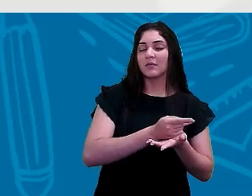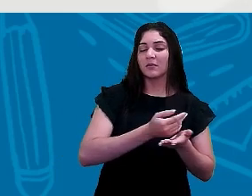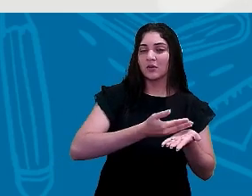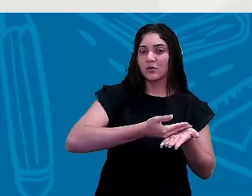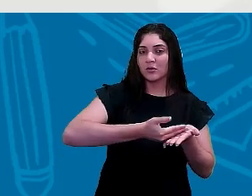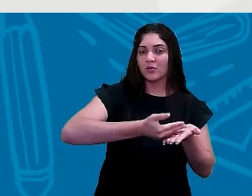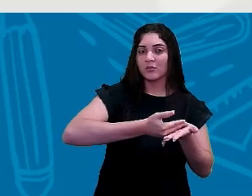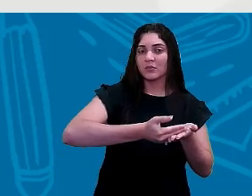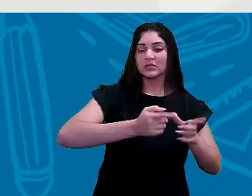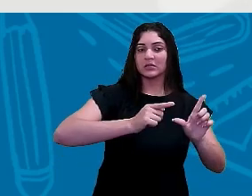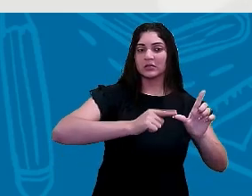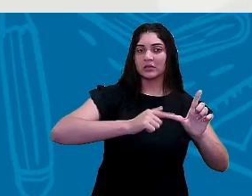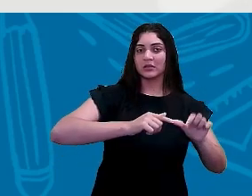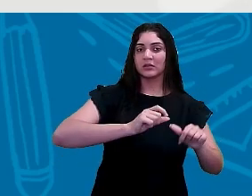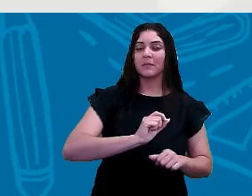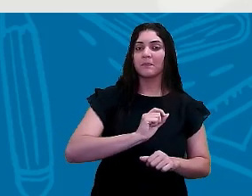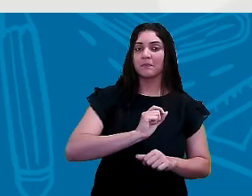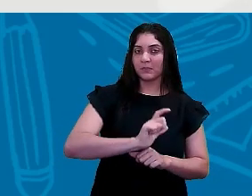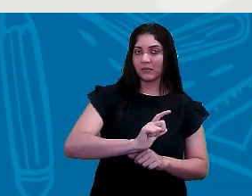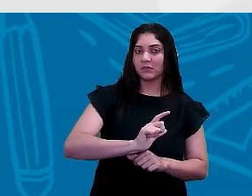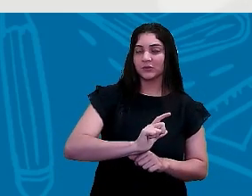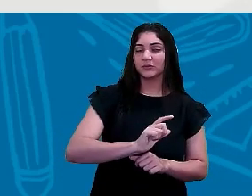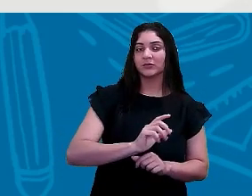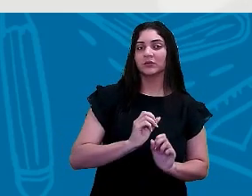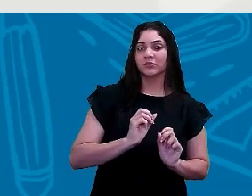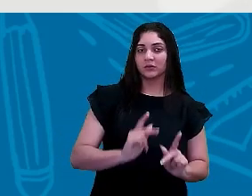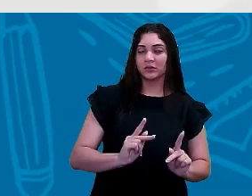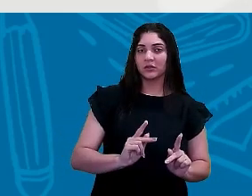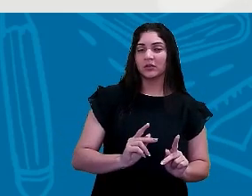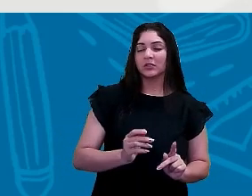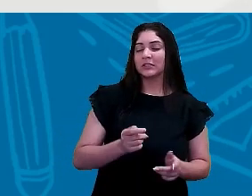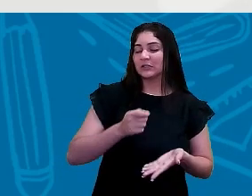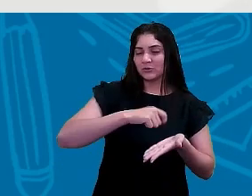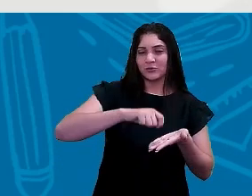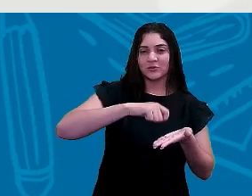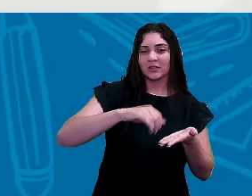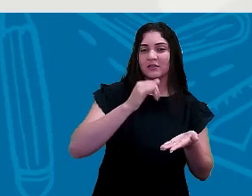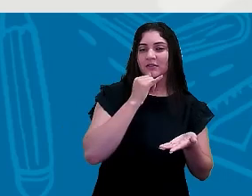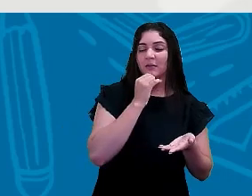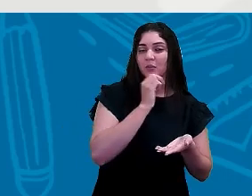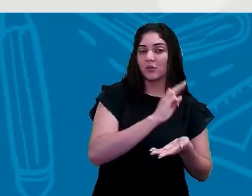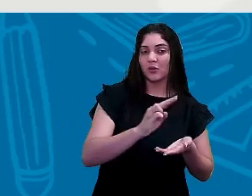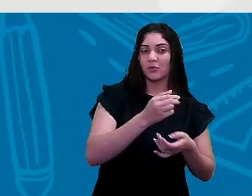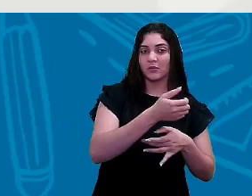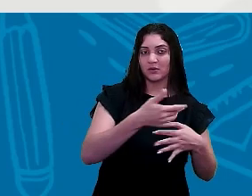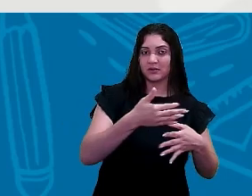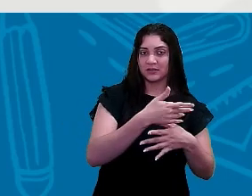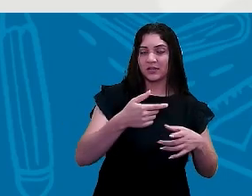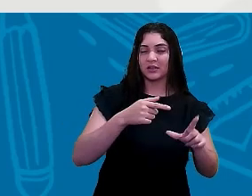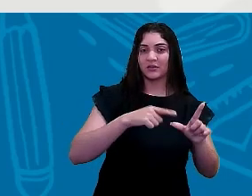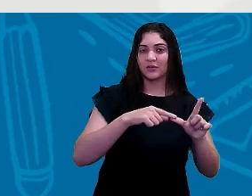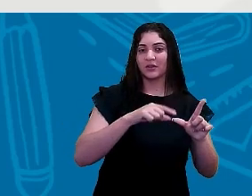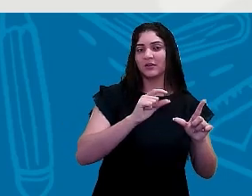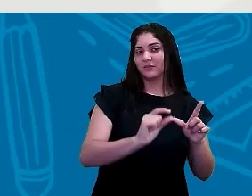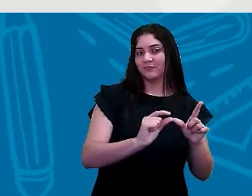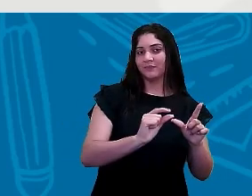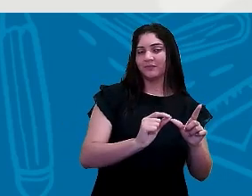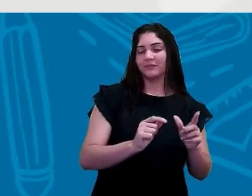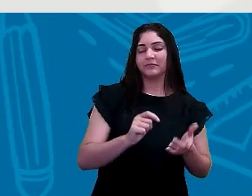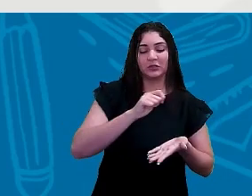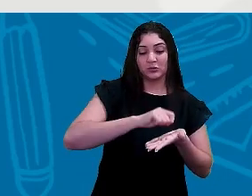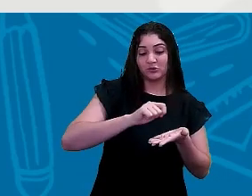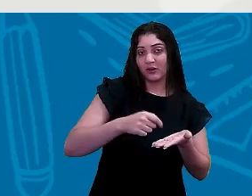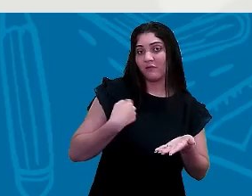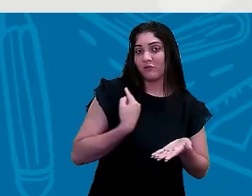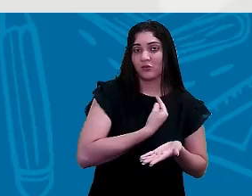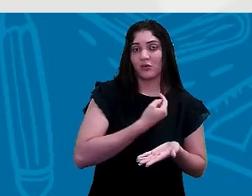a escrita com letra maiúscula, tá? A gente não escreve o nome de uma cidade com a letra minúscula, não escreve o